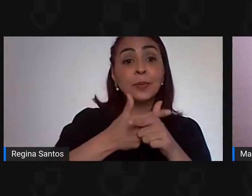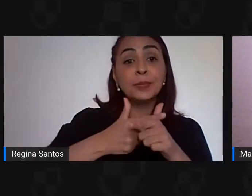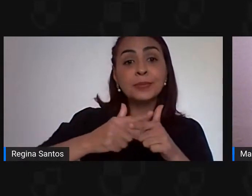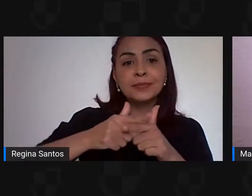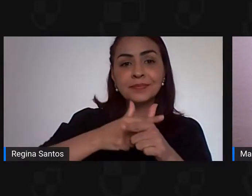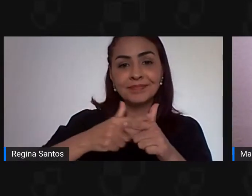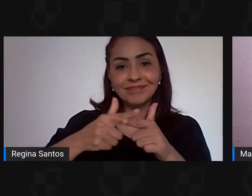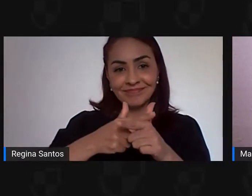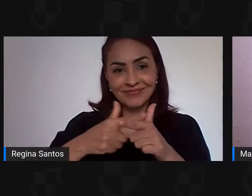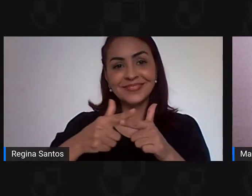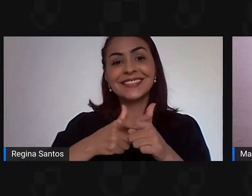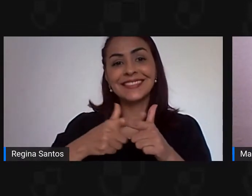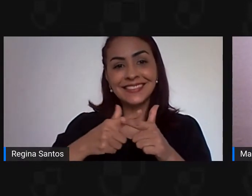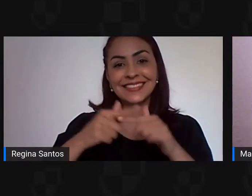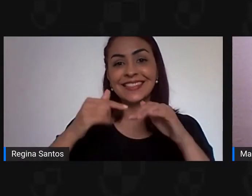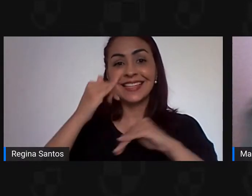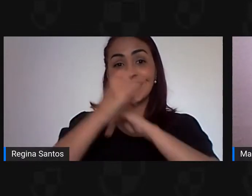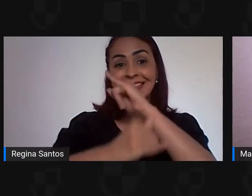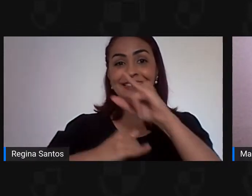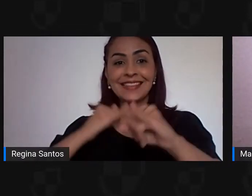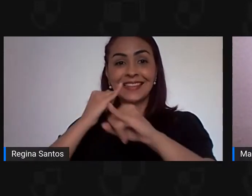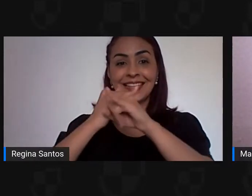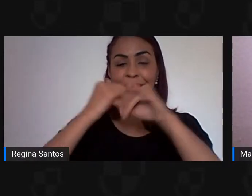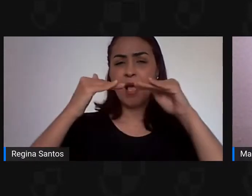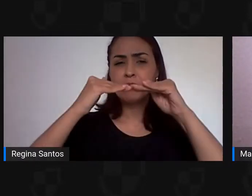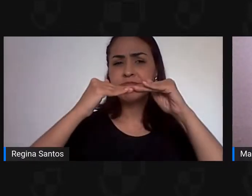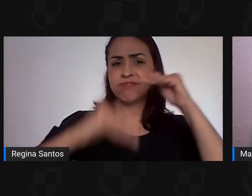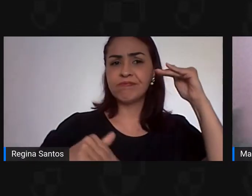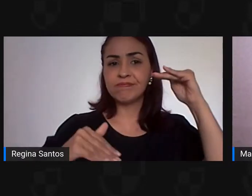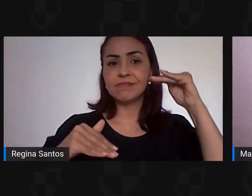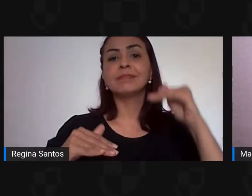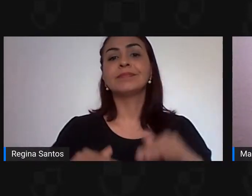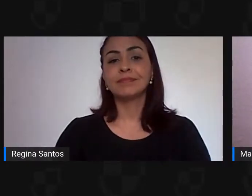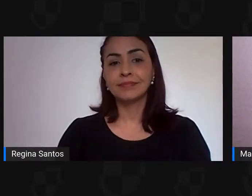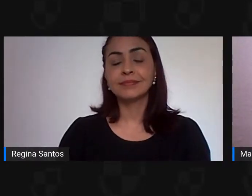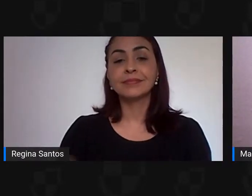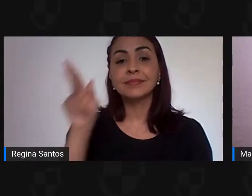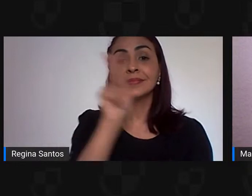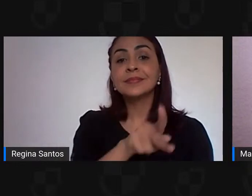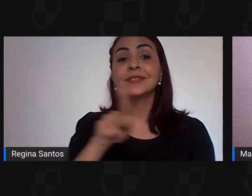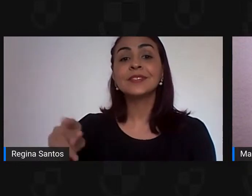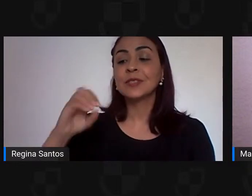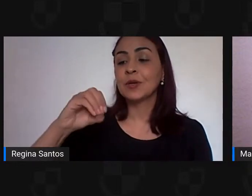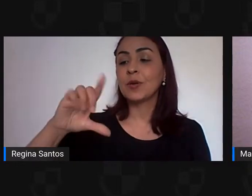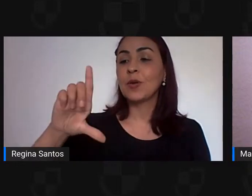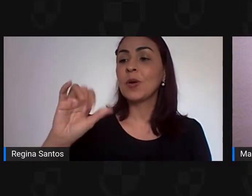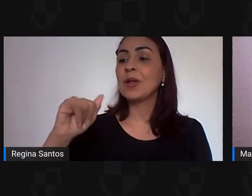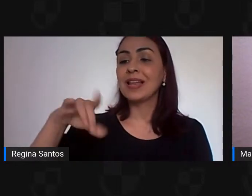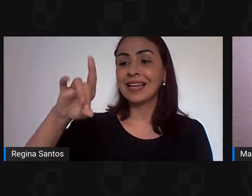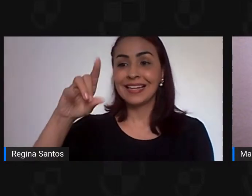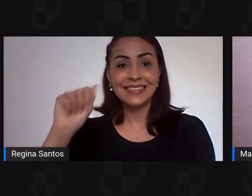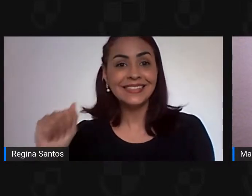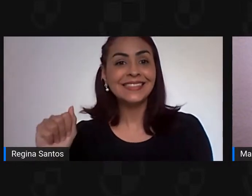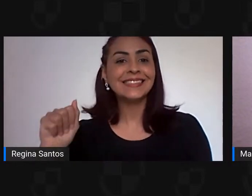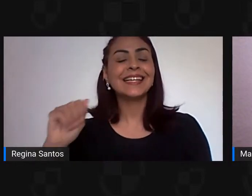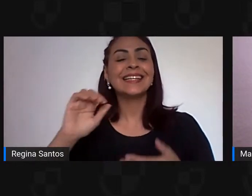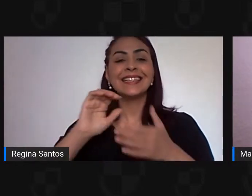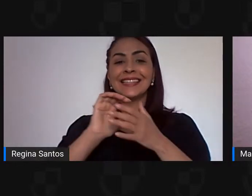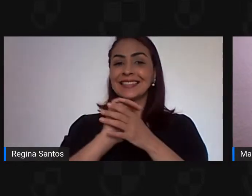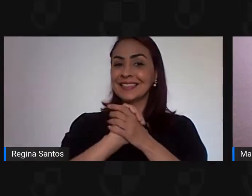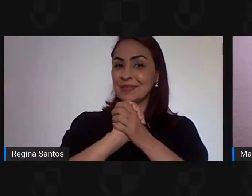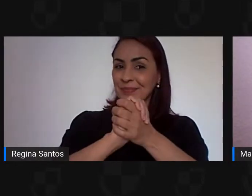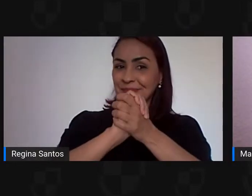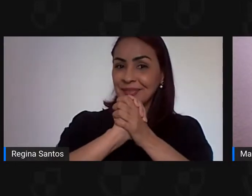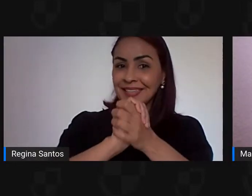aqui de conexão, vou aproveitar e dizer aqui a professora Olinda, os elogios, o agradecimento do